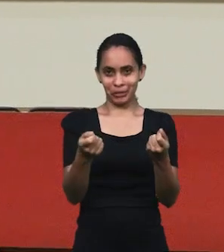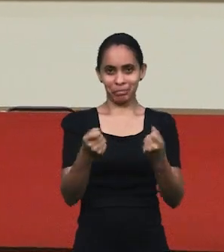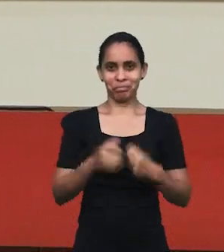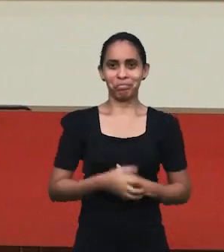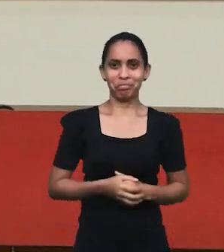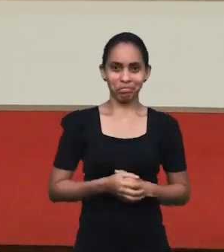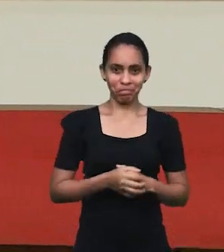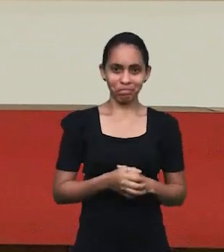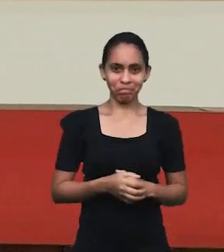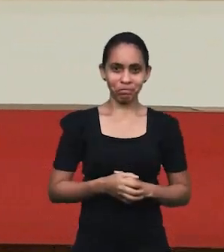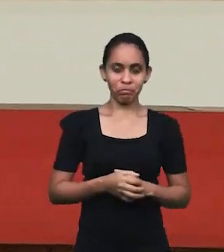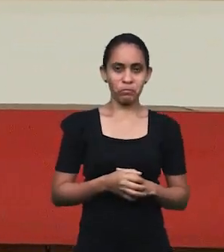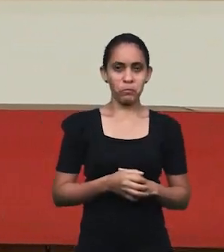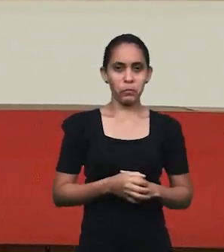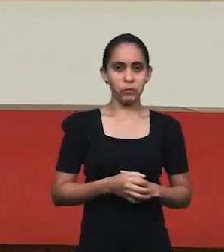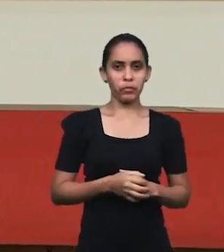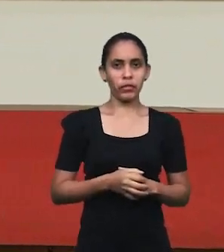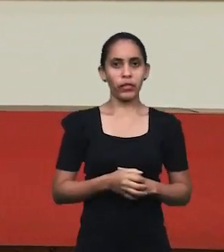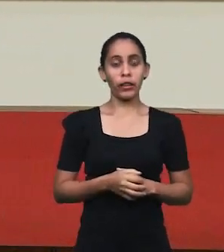Que maravilha, né?